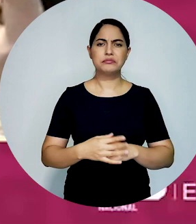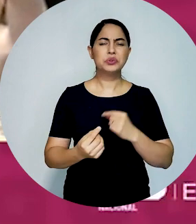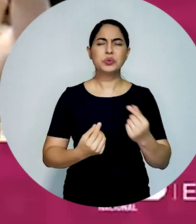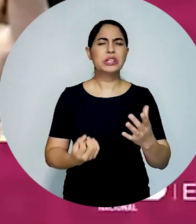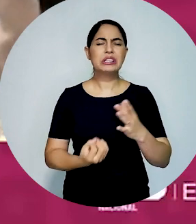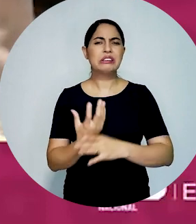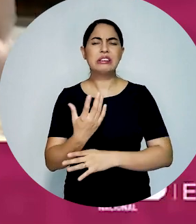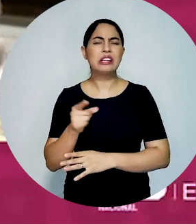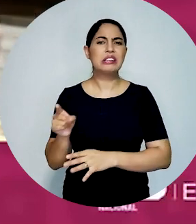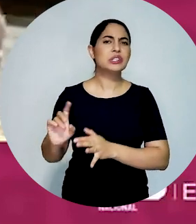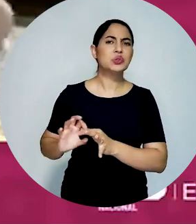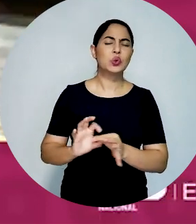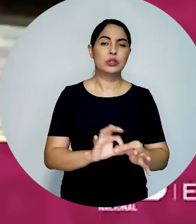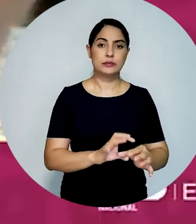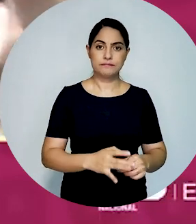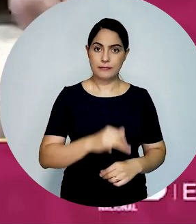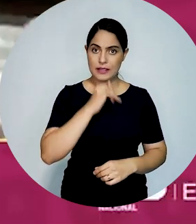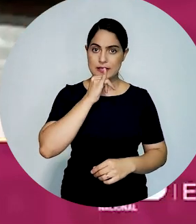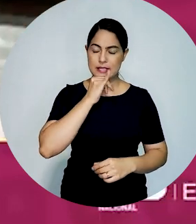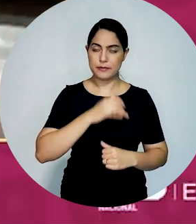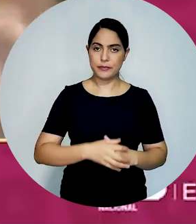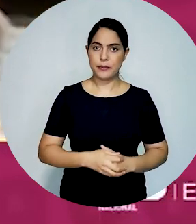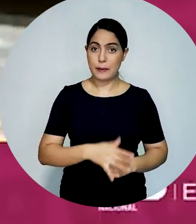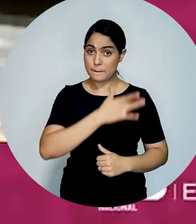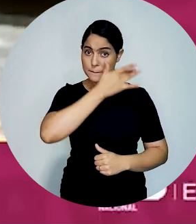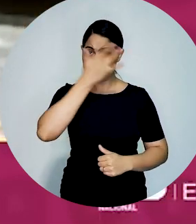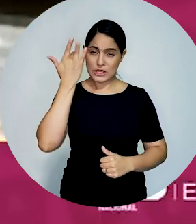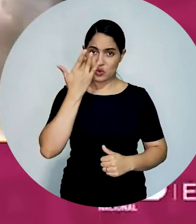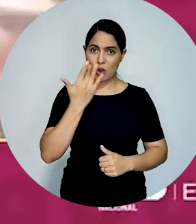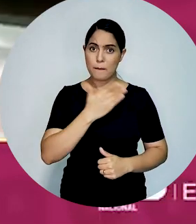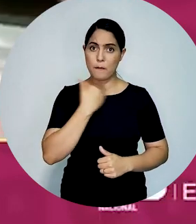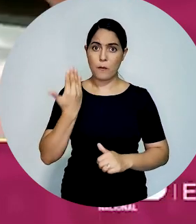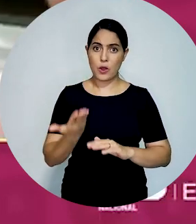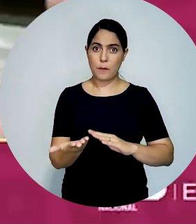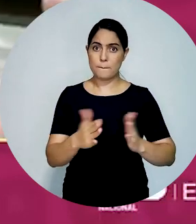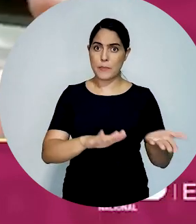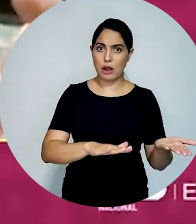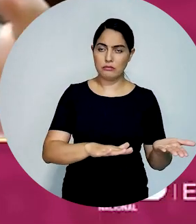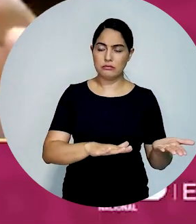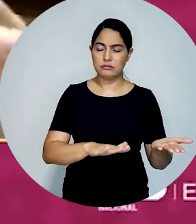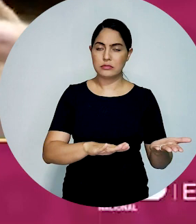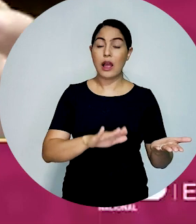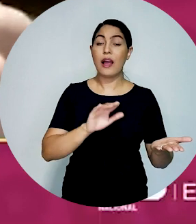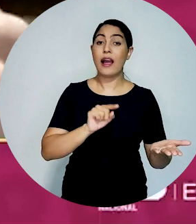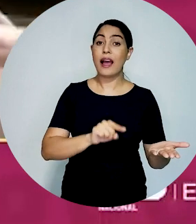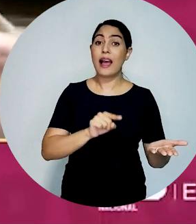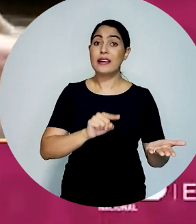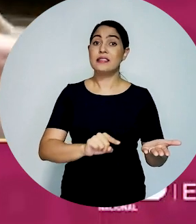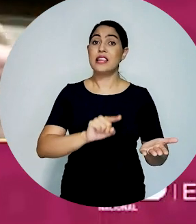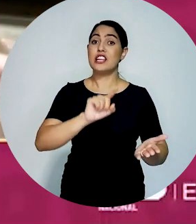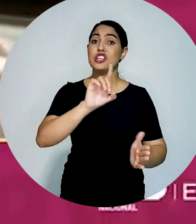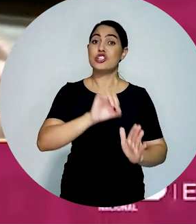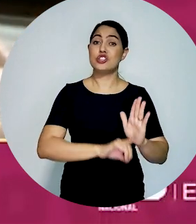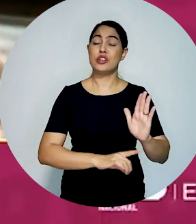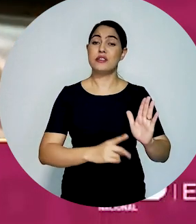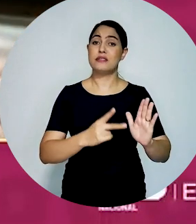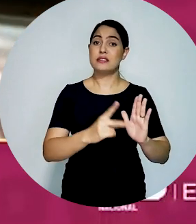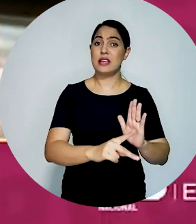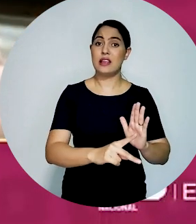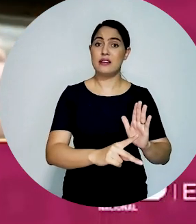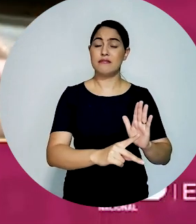forma adaptada. E o que cria a saisine? Abriu a sucessão a uma